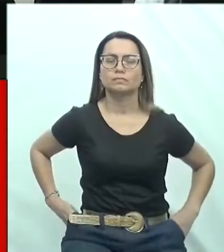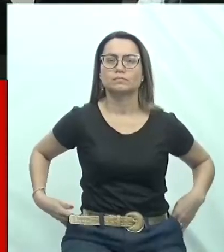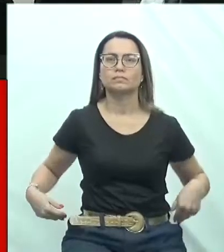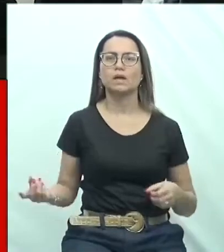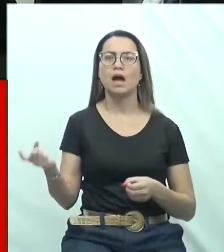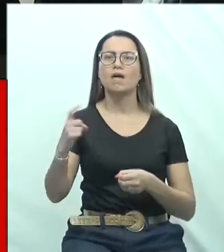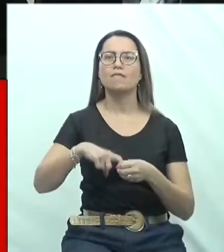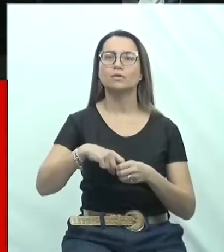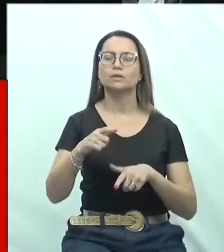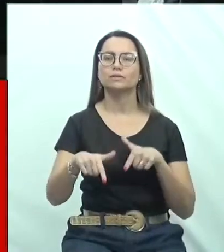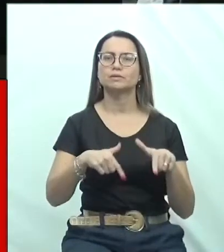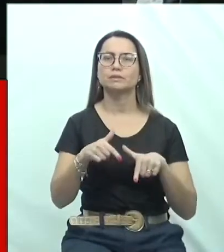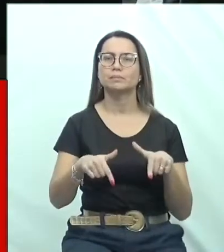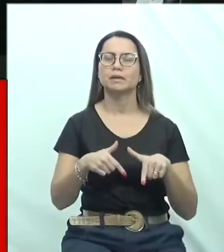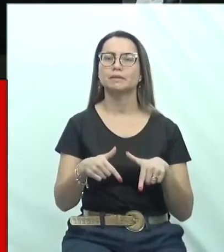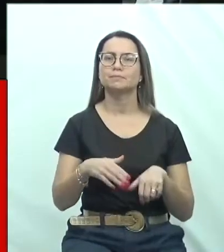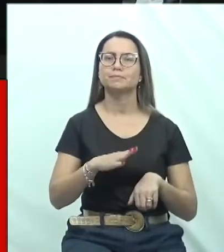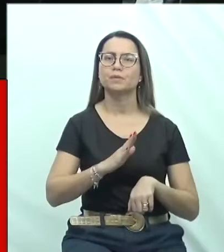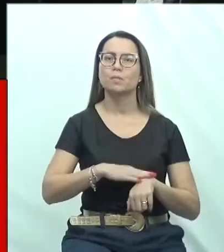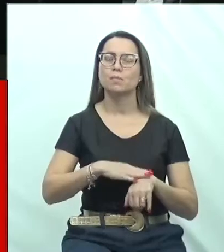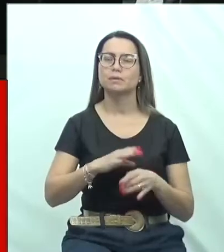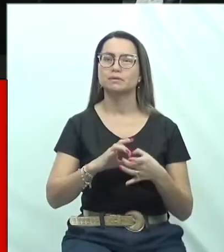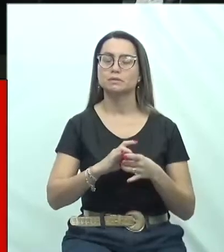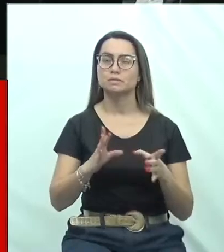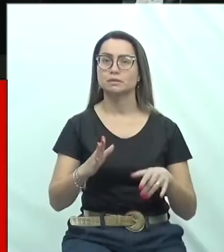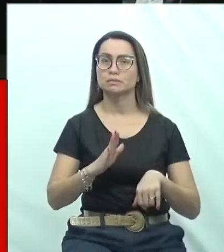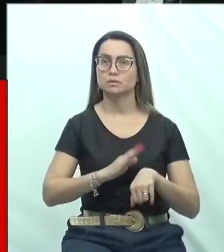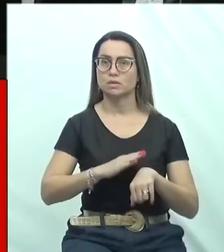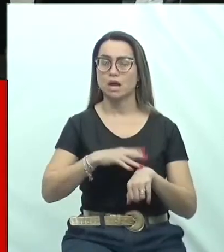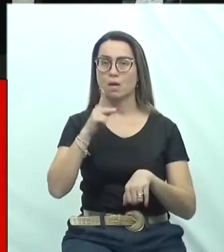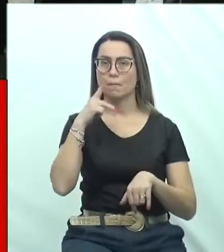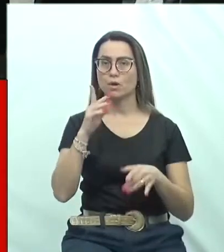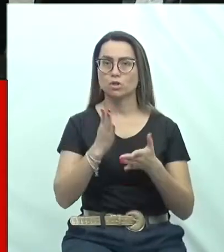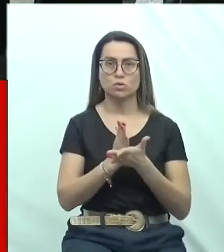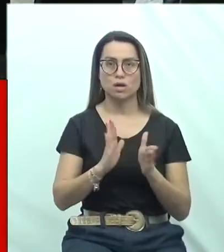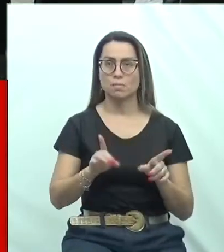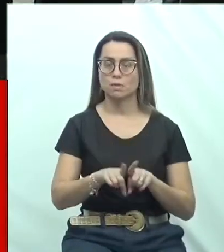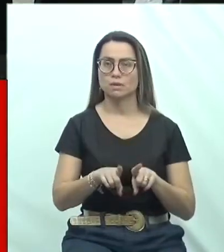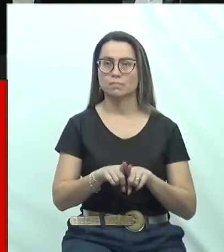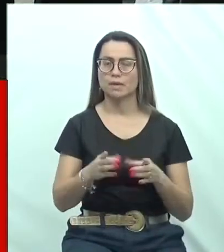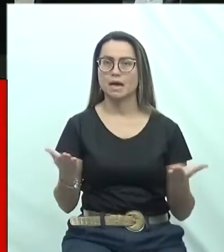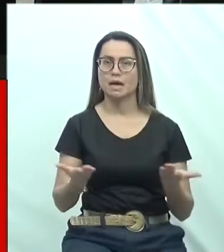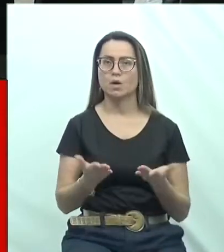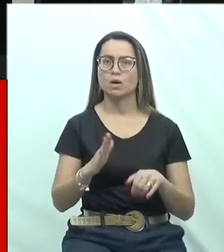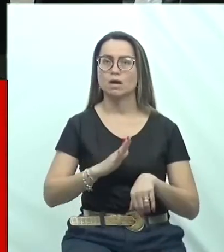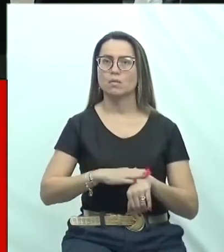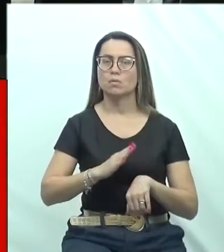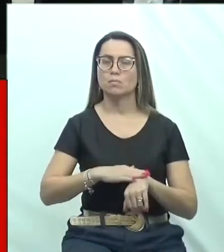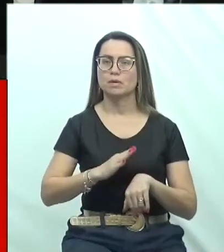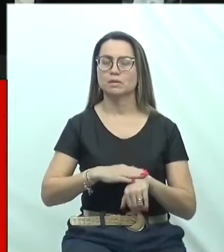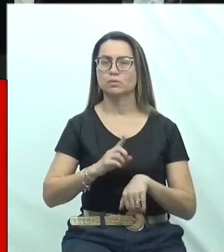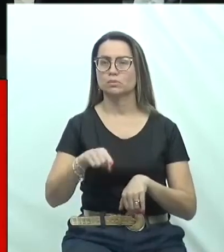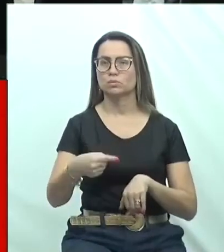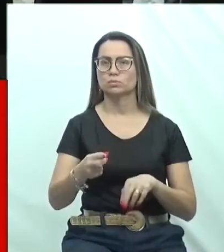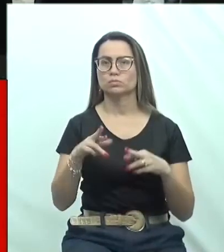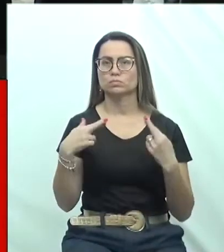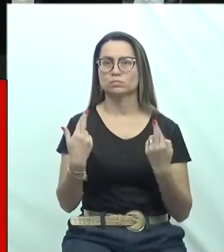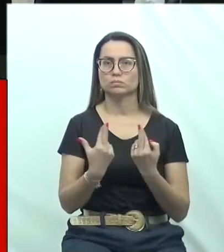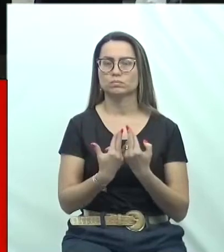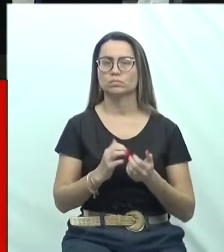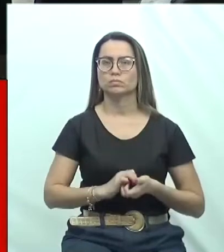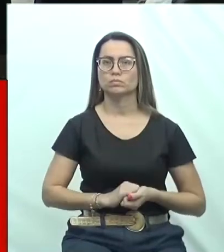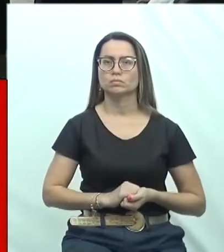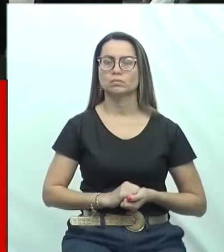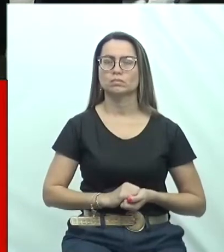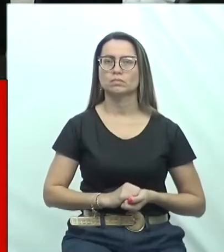Reabertos trabalhos, terminados a tribuna livre e horário político, passamos agora para o grande expediente.